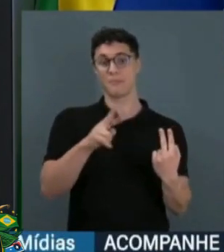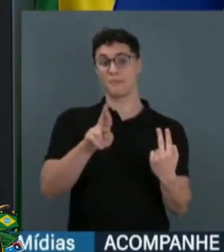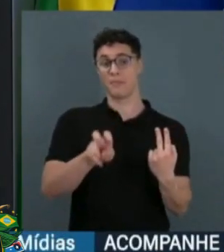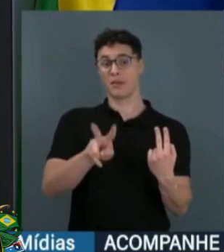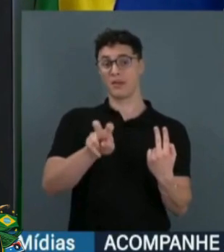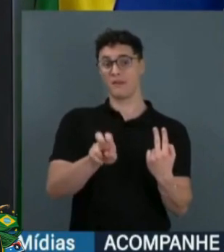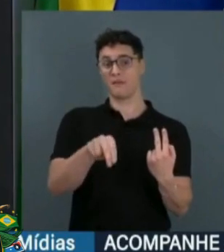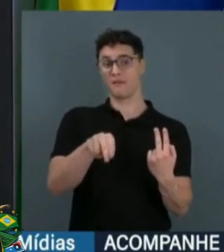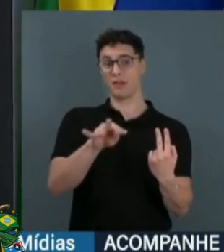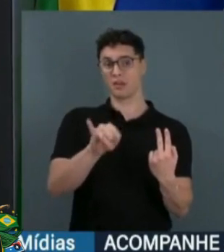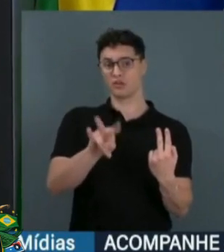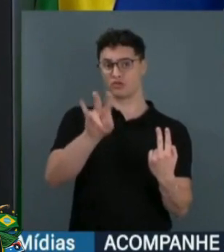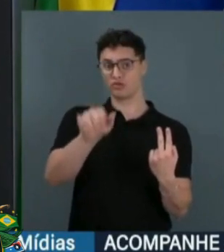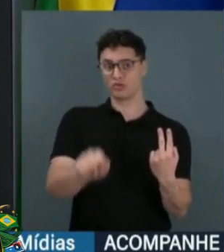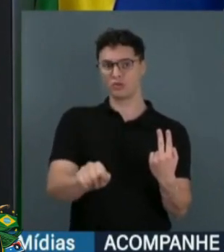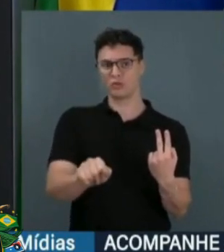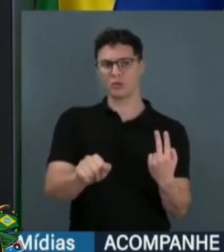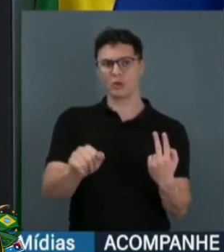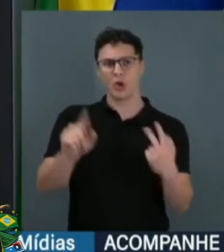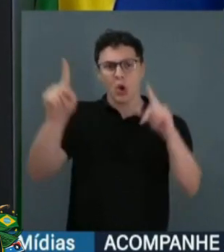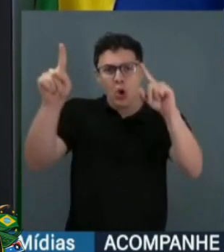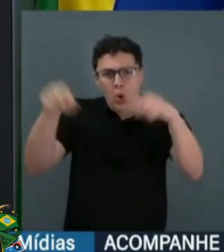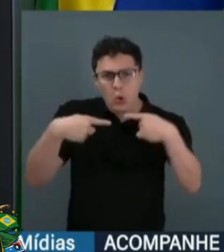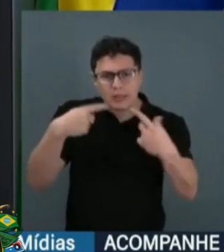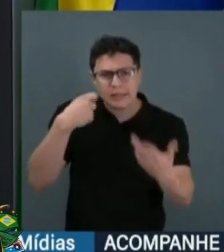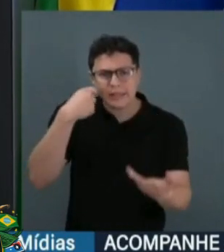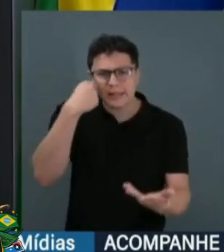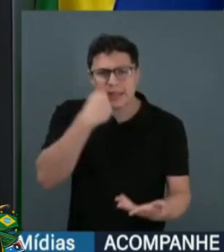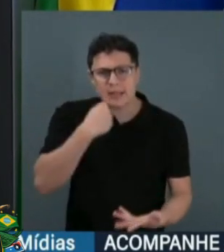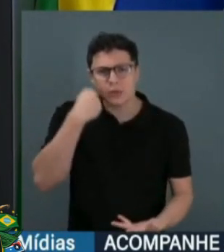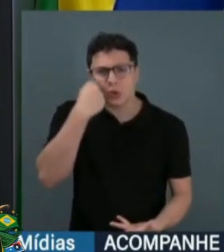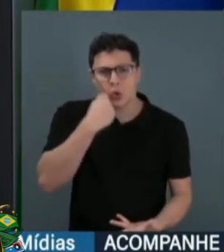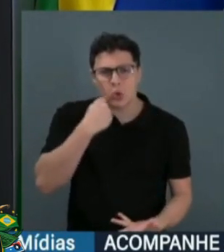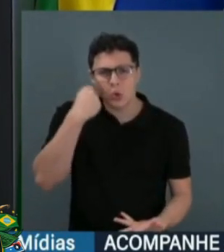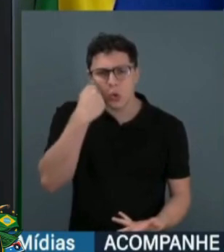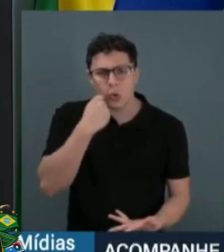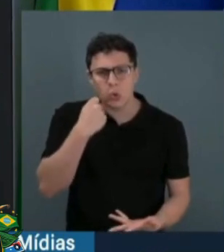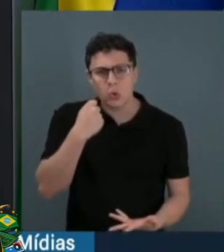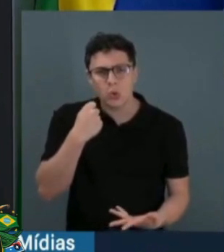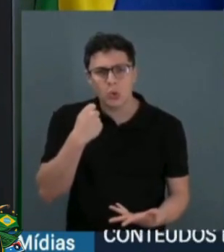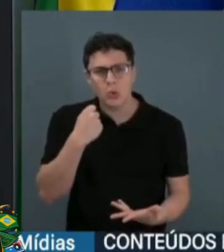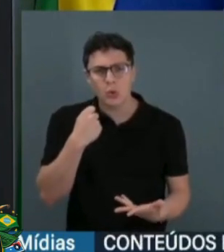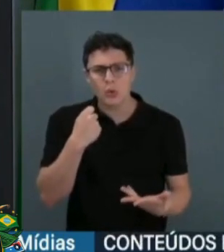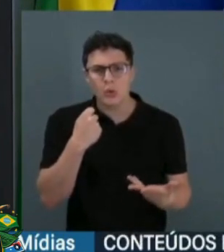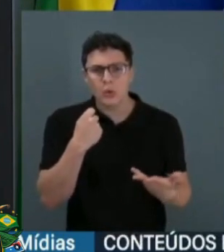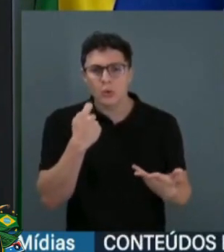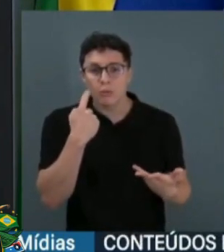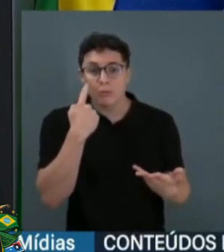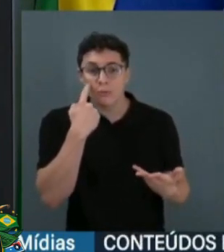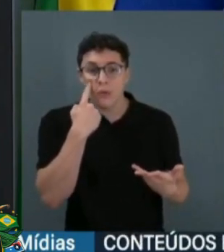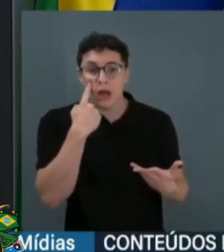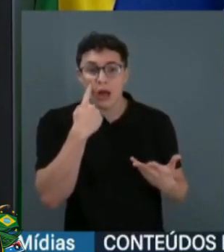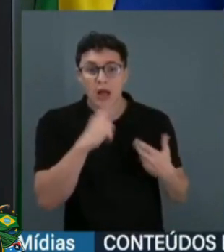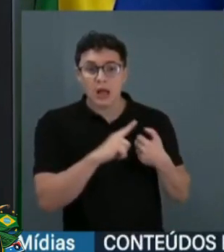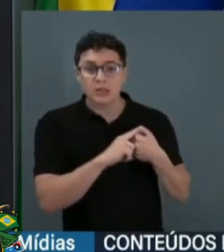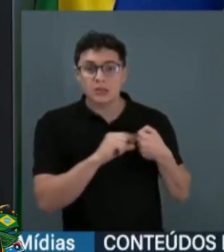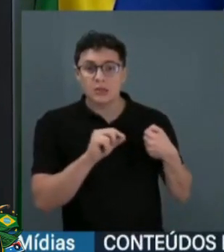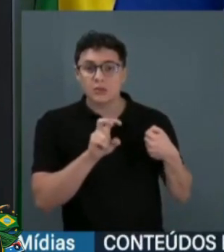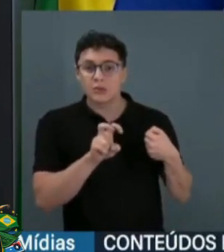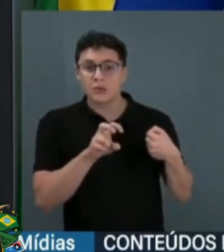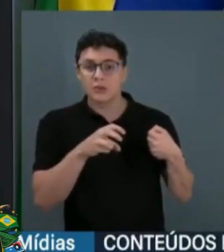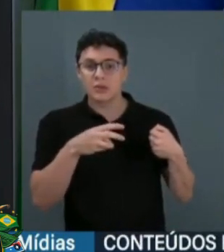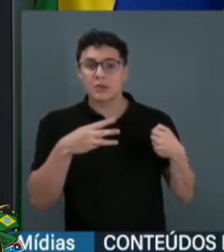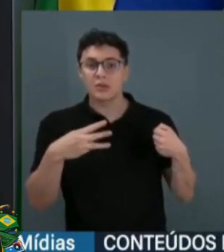preventiva de um senador da República. Cadê o artigo 53, ô ministro?